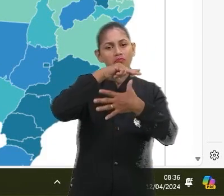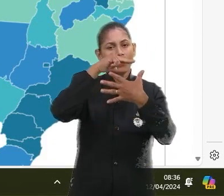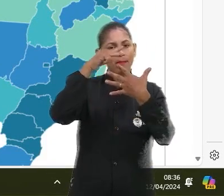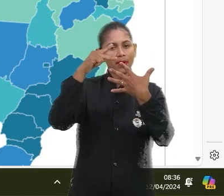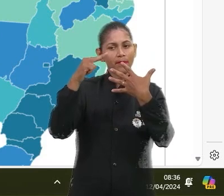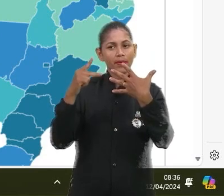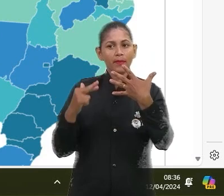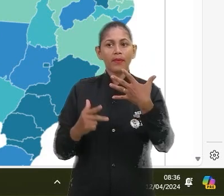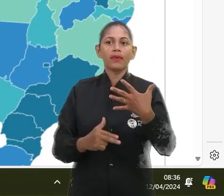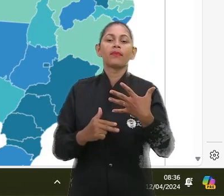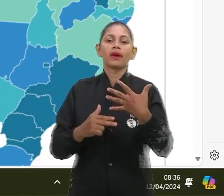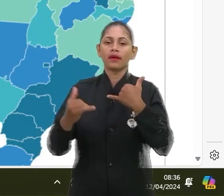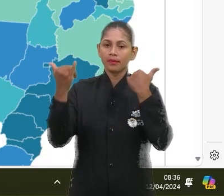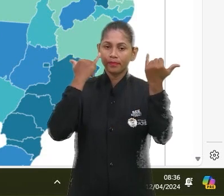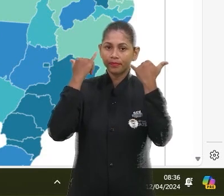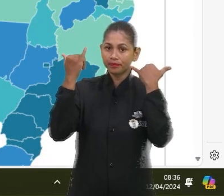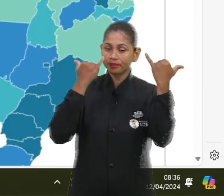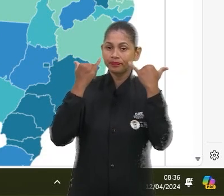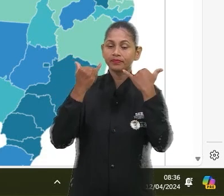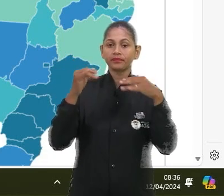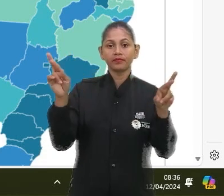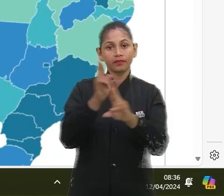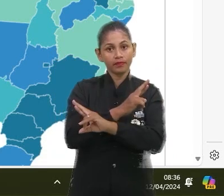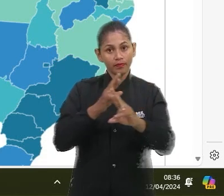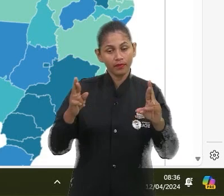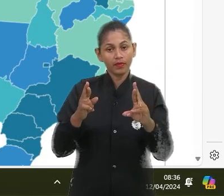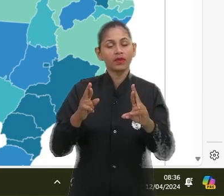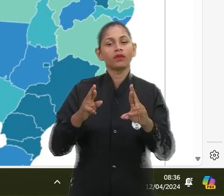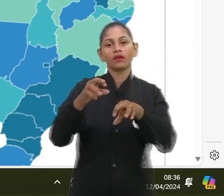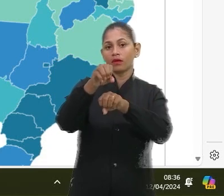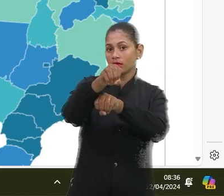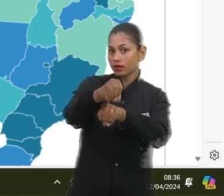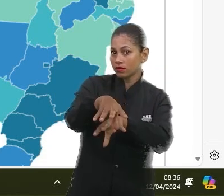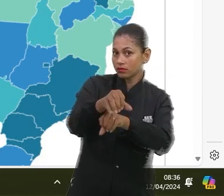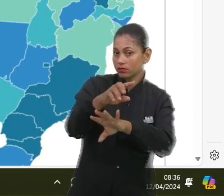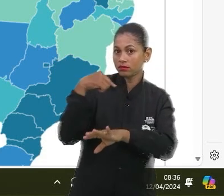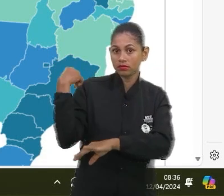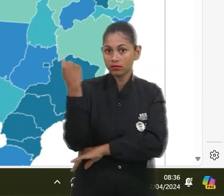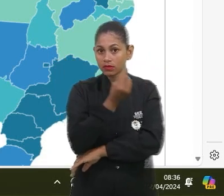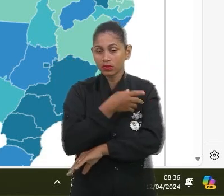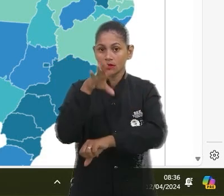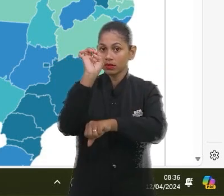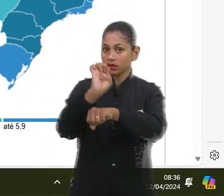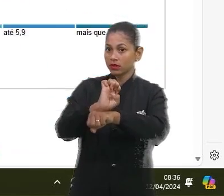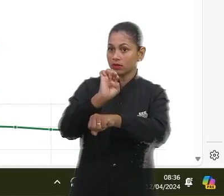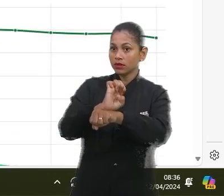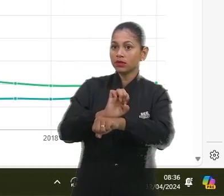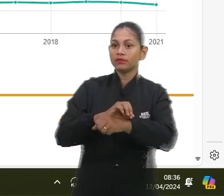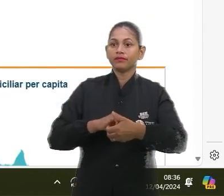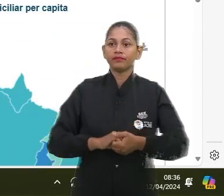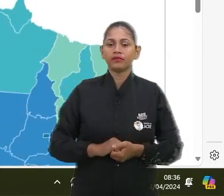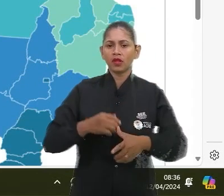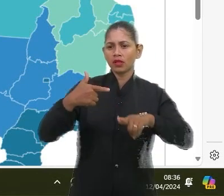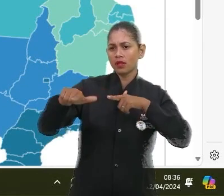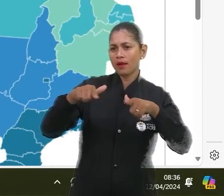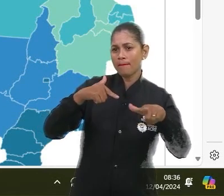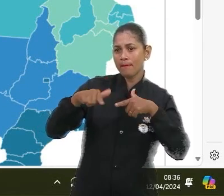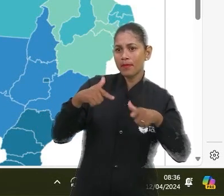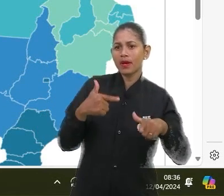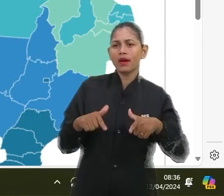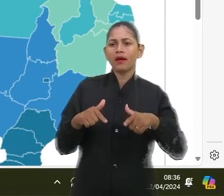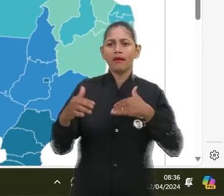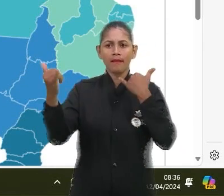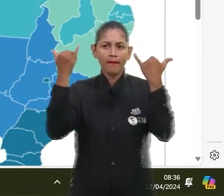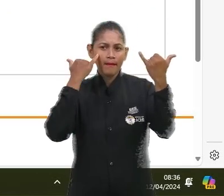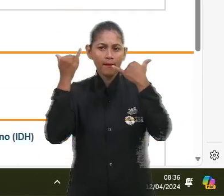acesso a informações relacionadas à educação no nosso estado, trabalho e rendimento,